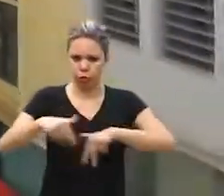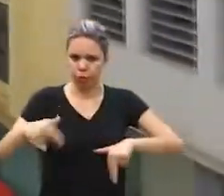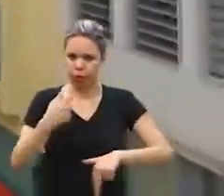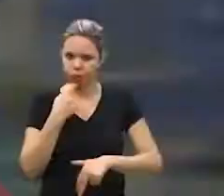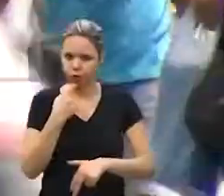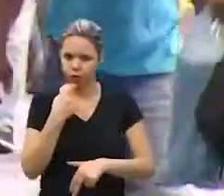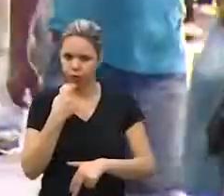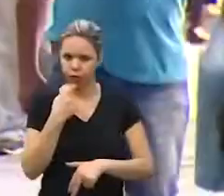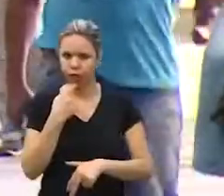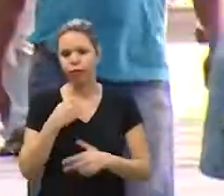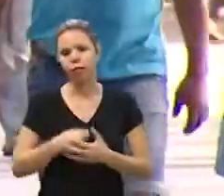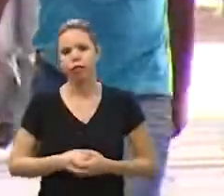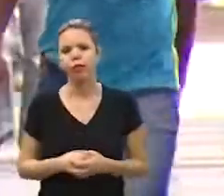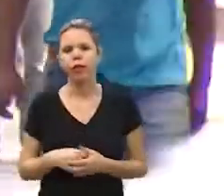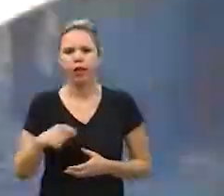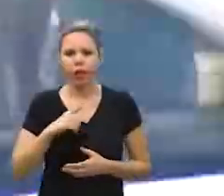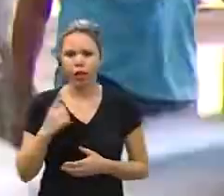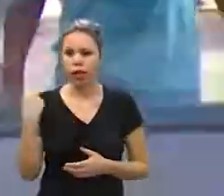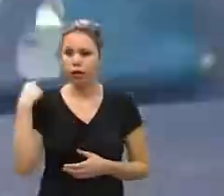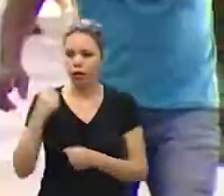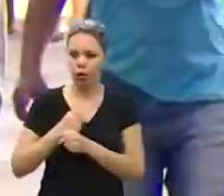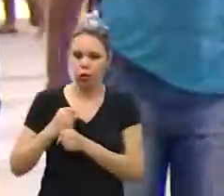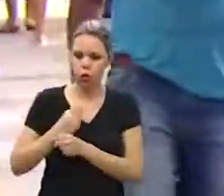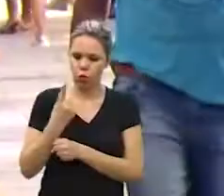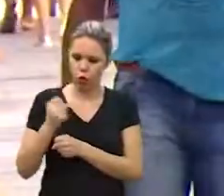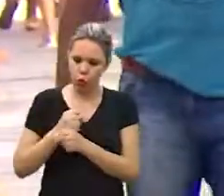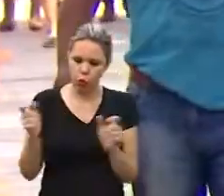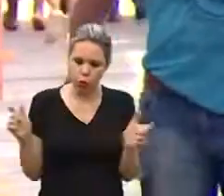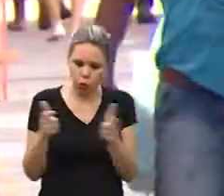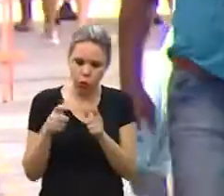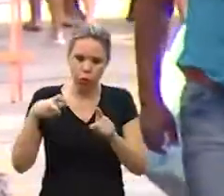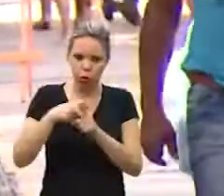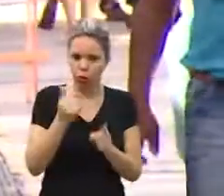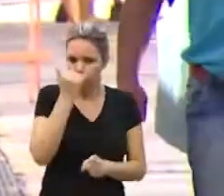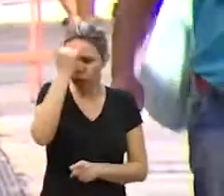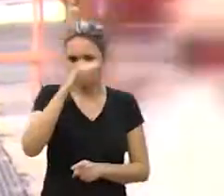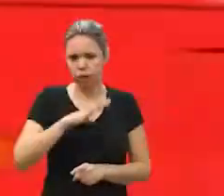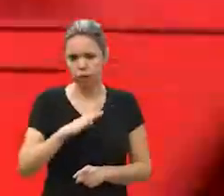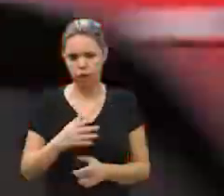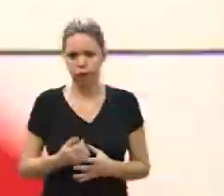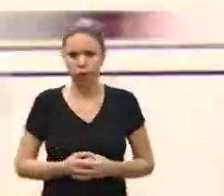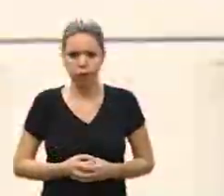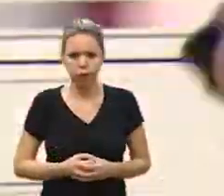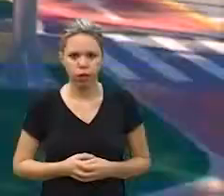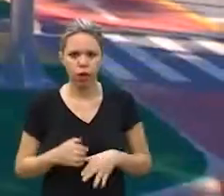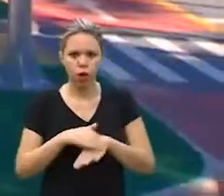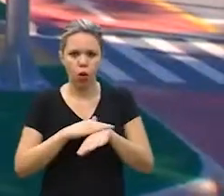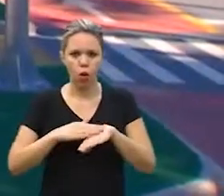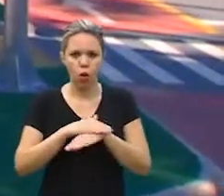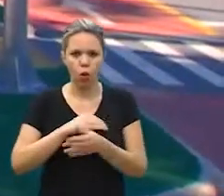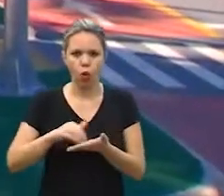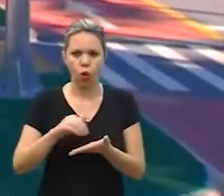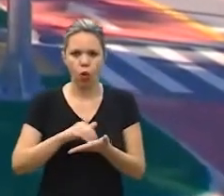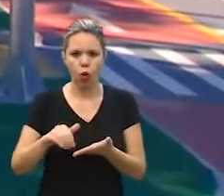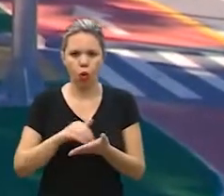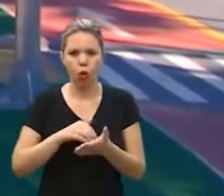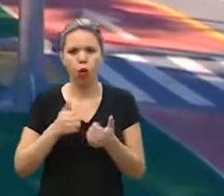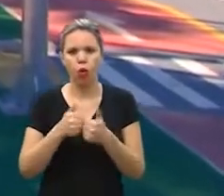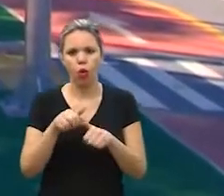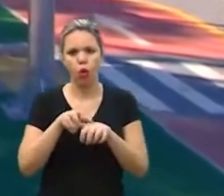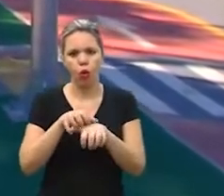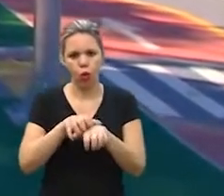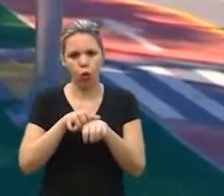em Campinas. Por outro lado, houve na última década uma redução de acidentes fatais na cidade. Conversamos com o secretário